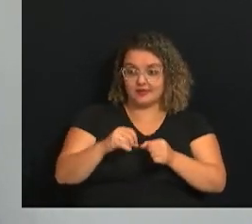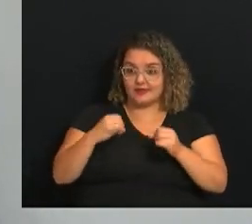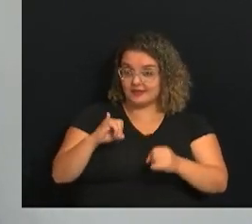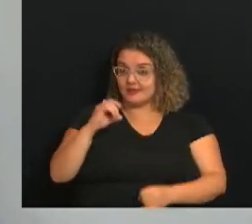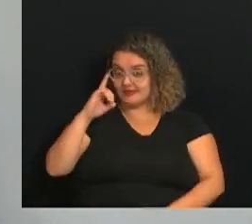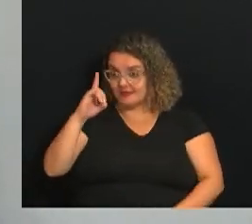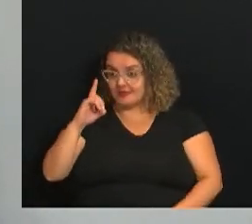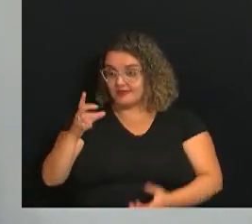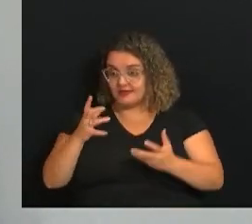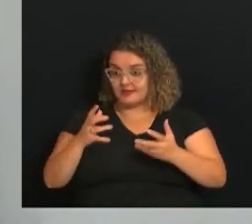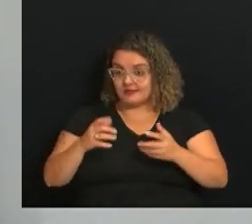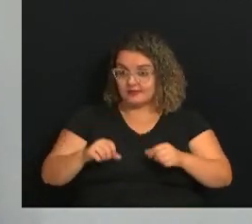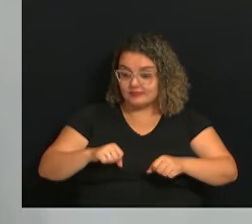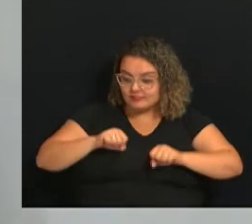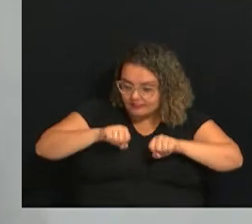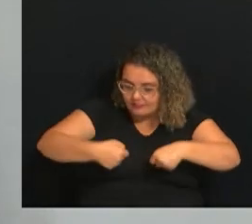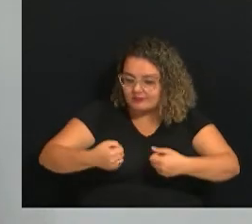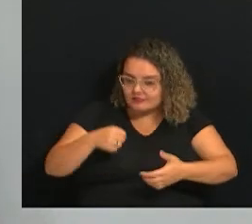bastante para